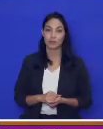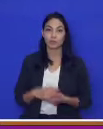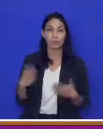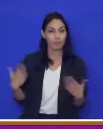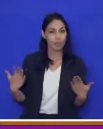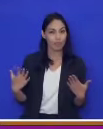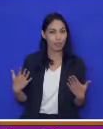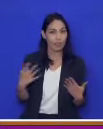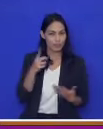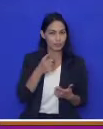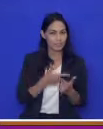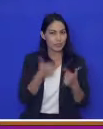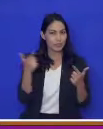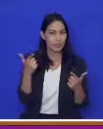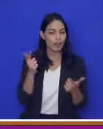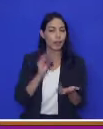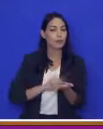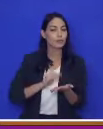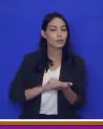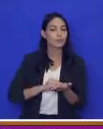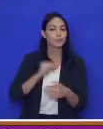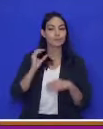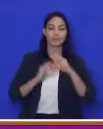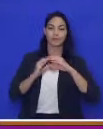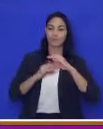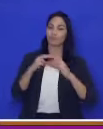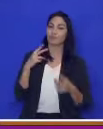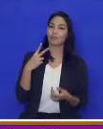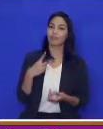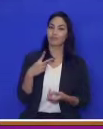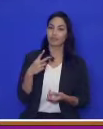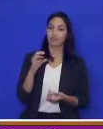E aí, tá com sorte? Tá marcando? Este é o sorteio do concurso